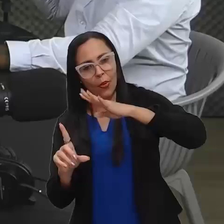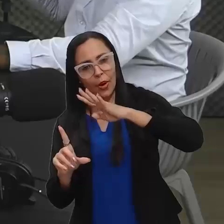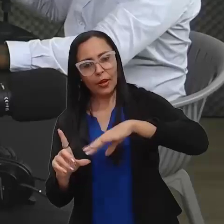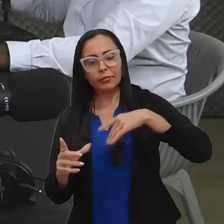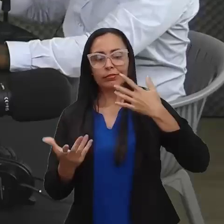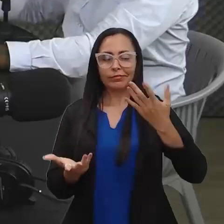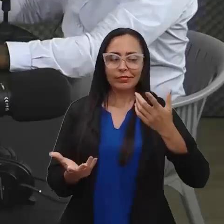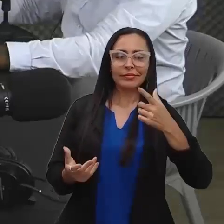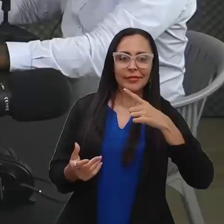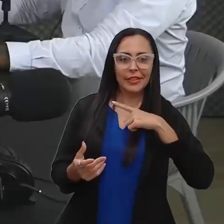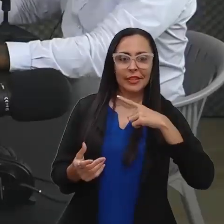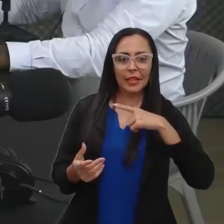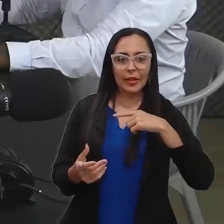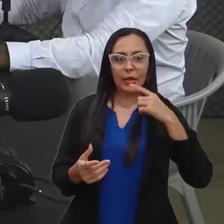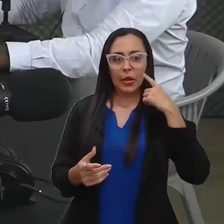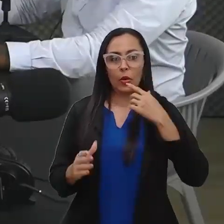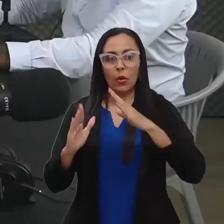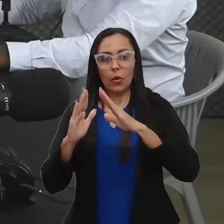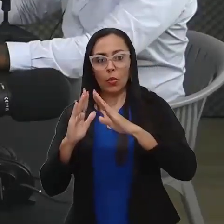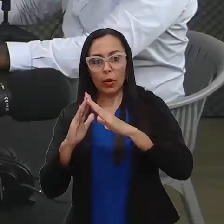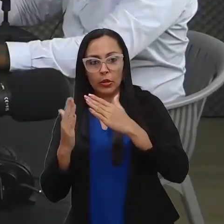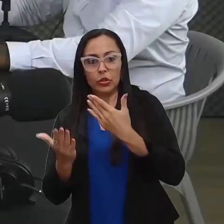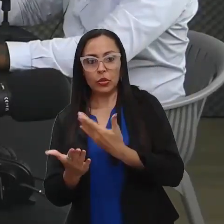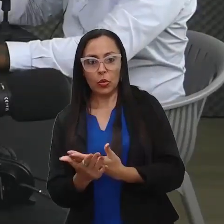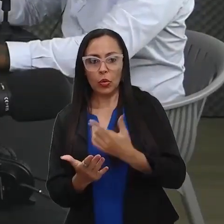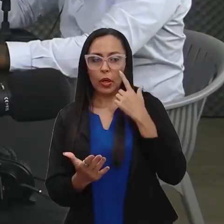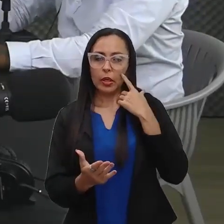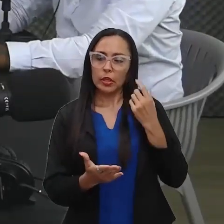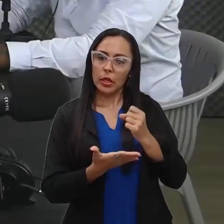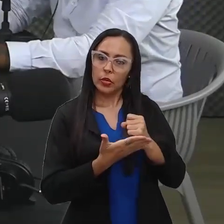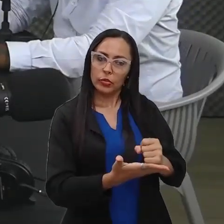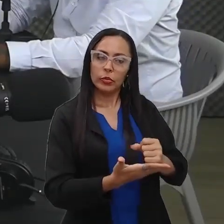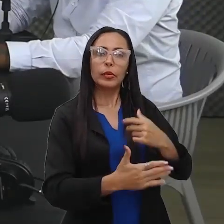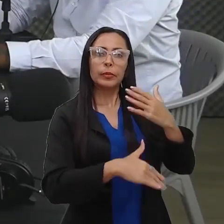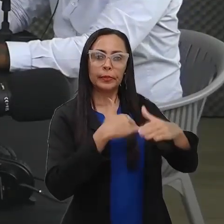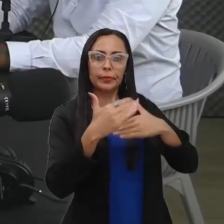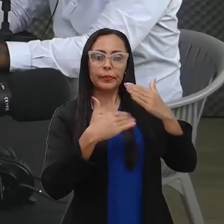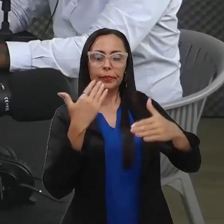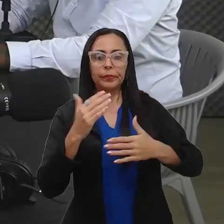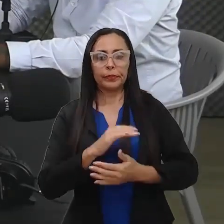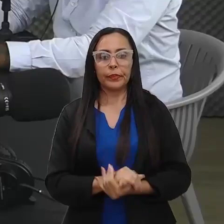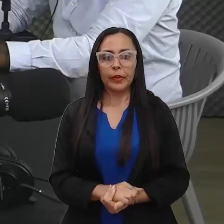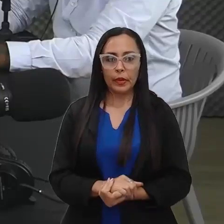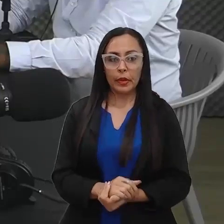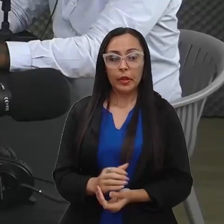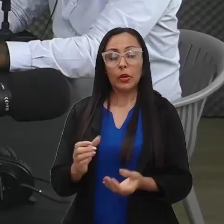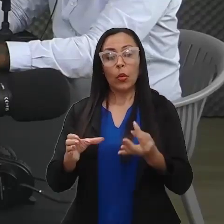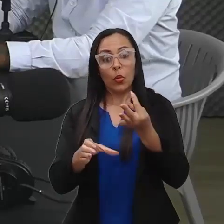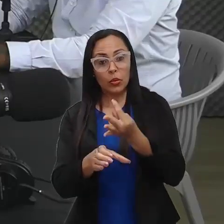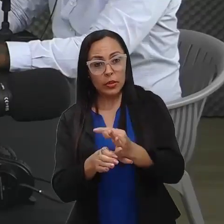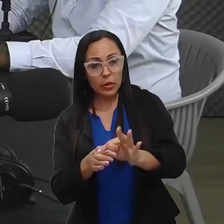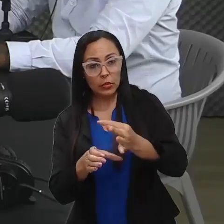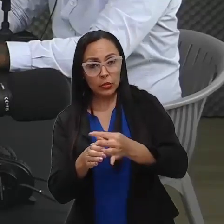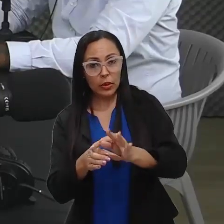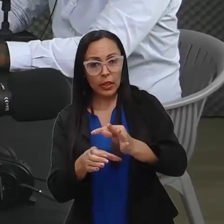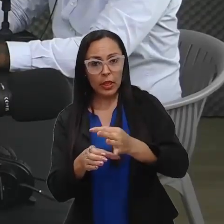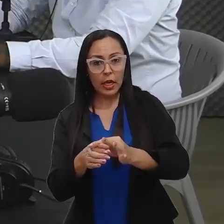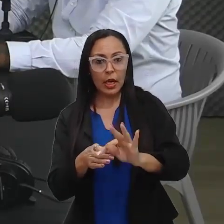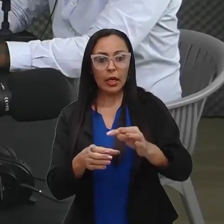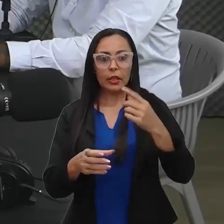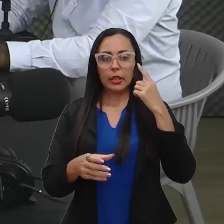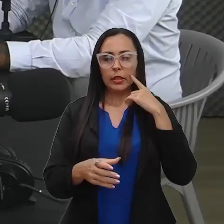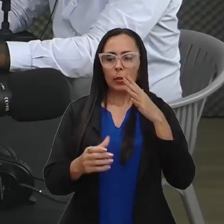termos a Escola de Conselhos contribuindo nesse processo. E esses conselheiros tutelares são aquelas pessoas que estão